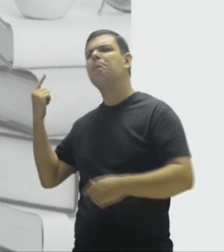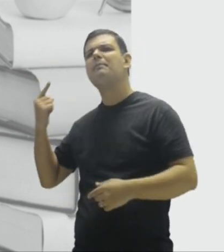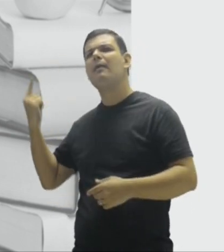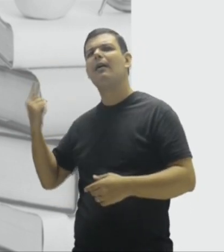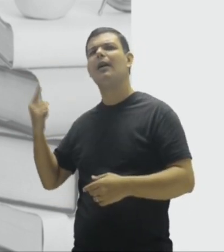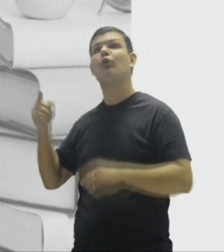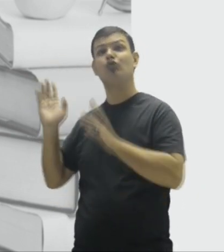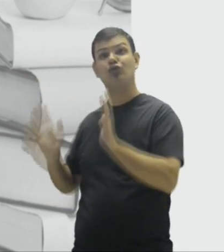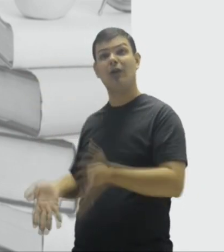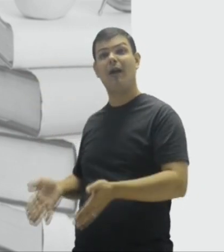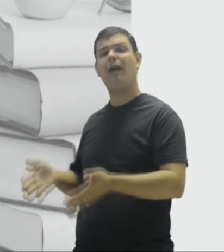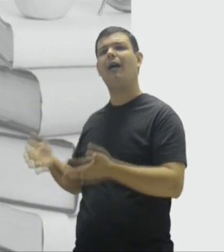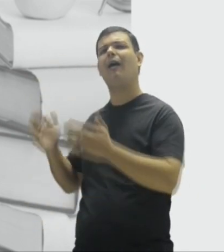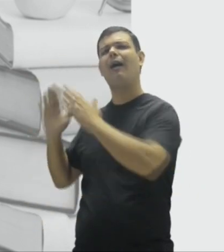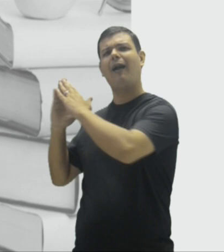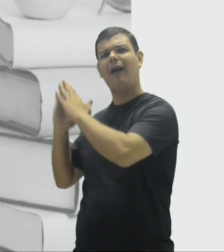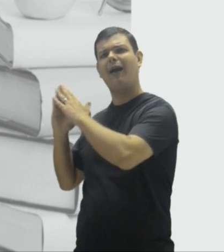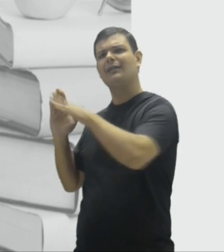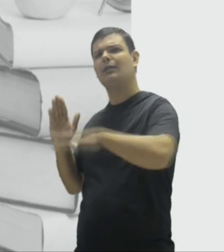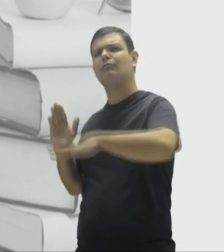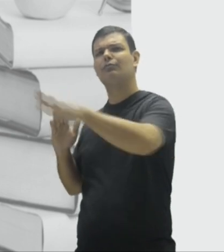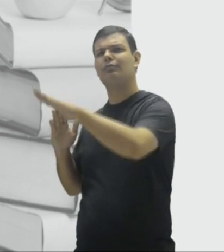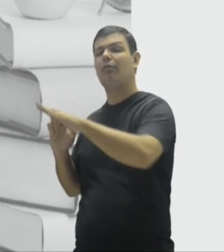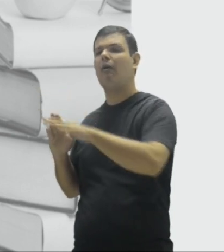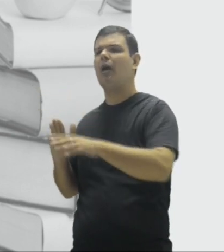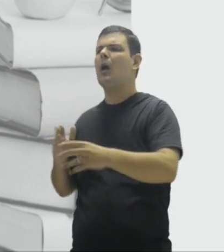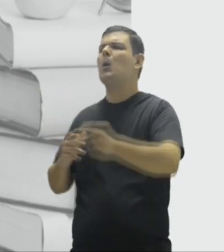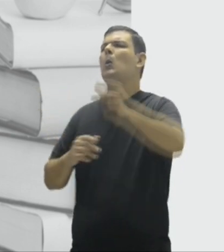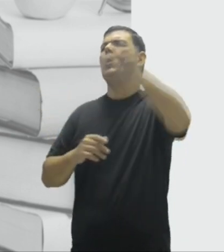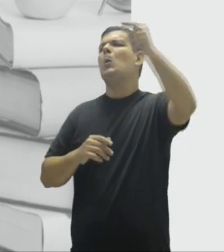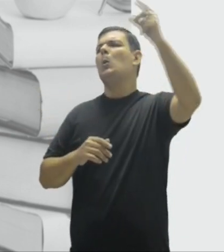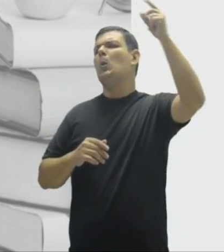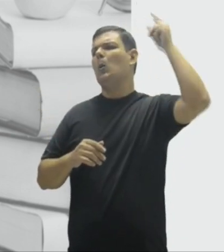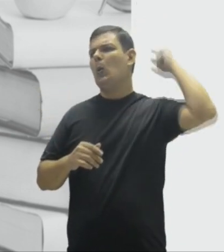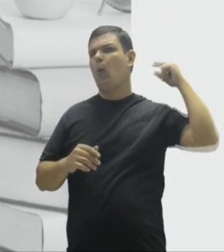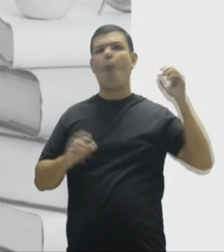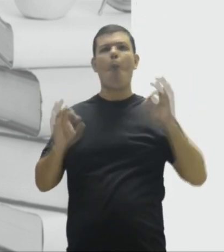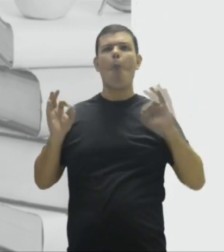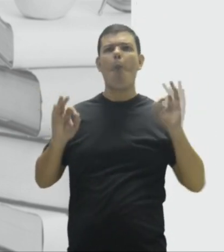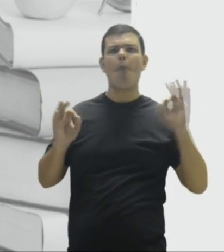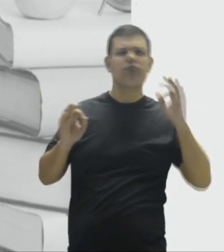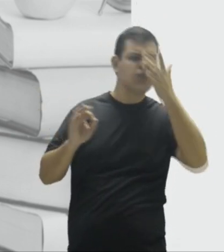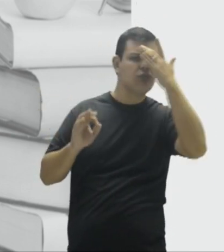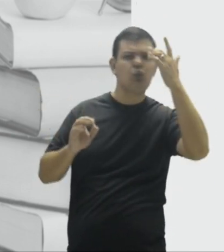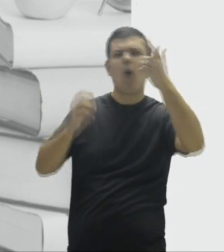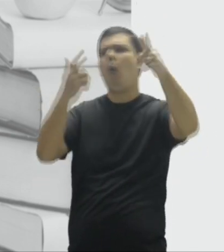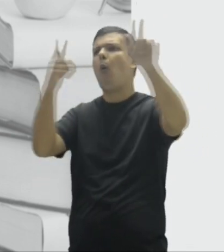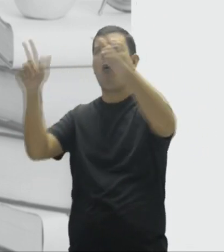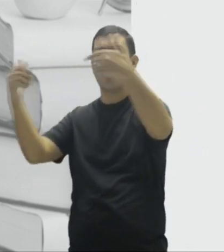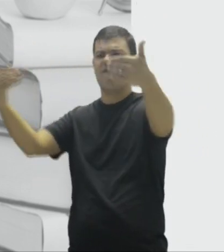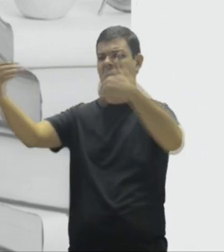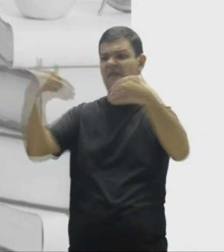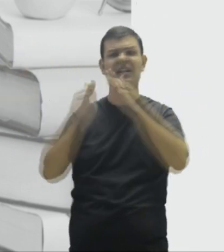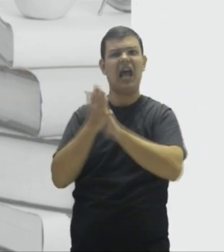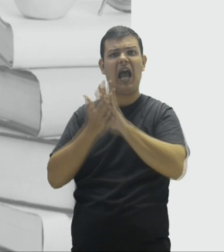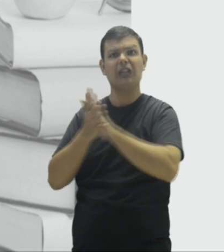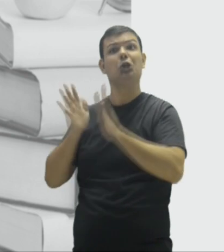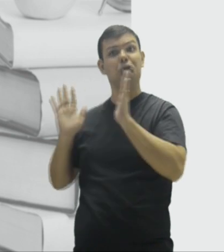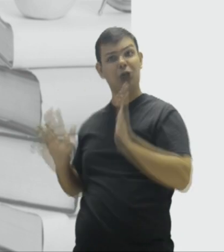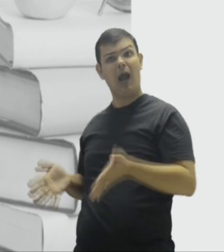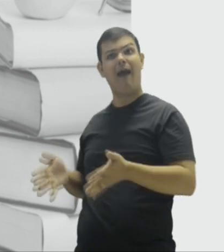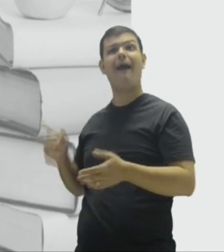já estava aqui antes da chegada de qualquer imigrante, qualquer colonizador, seja da